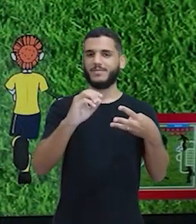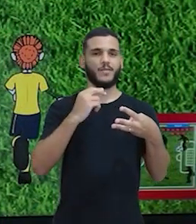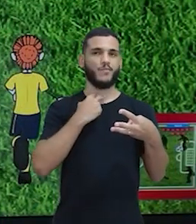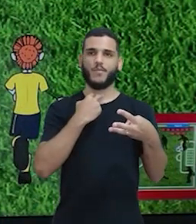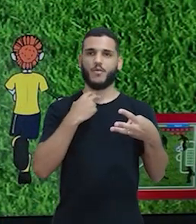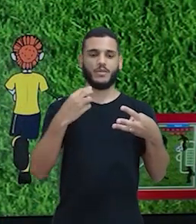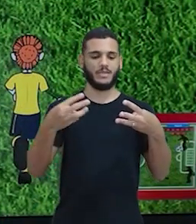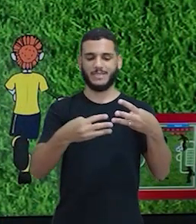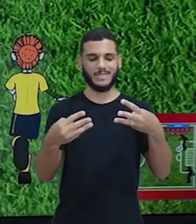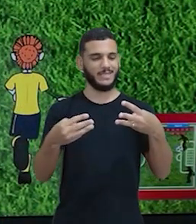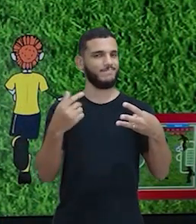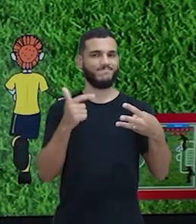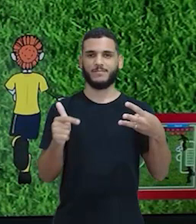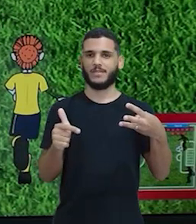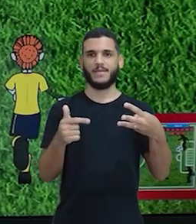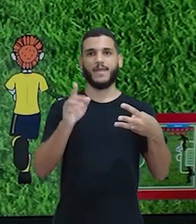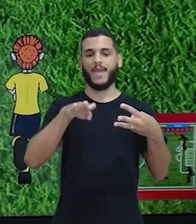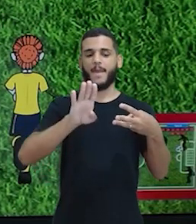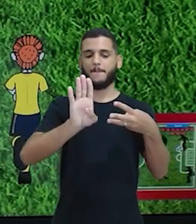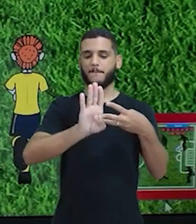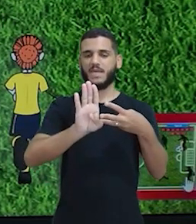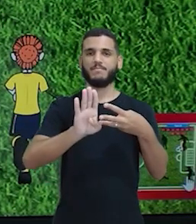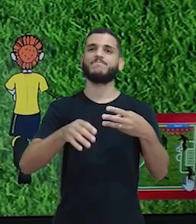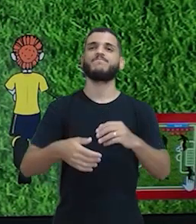Então vamos marcar a letra b